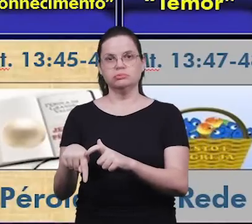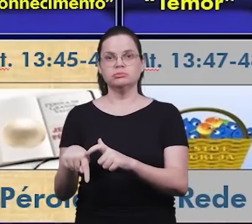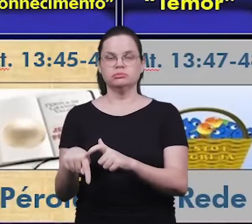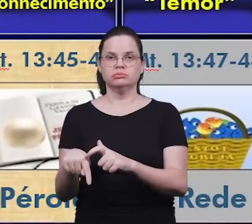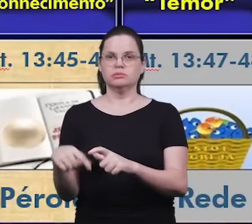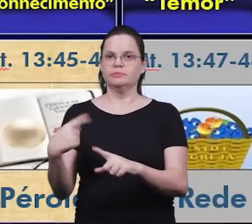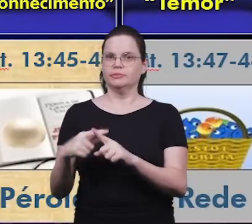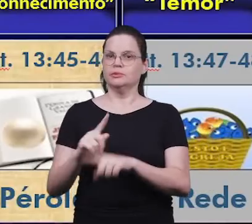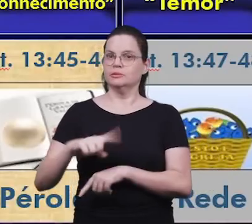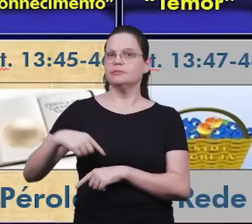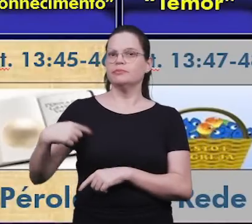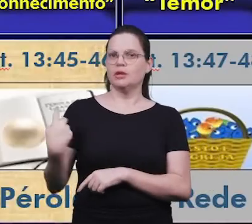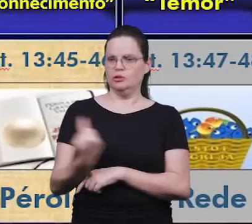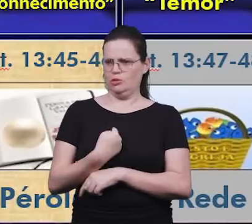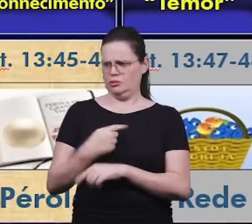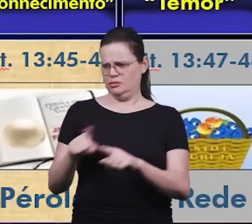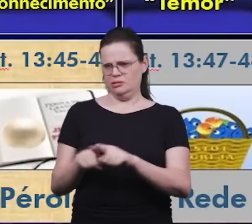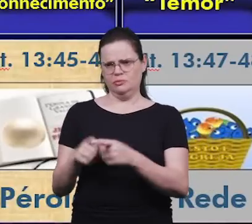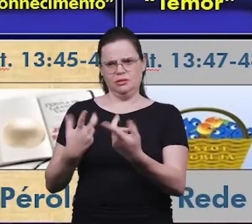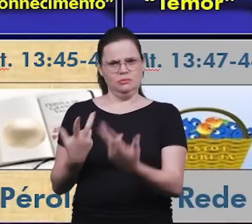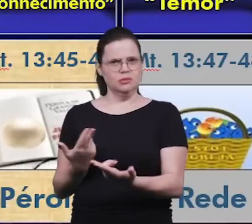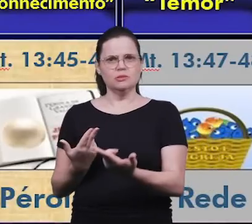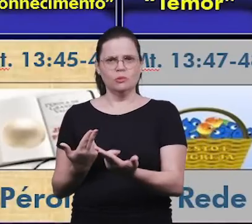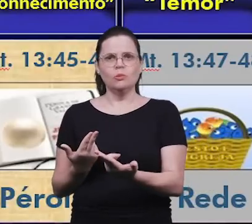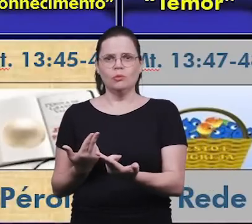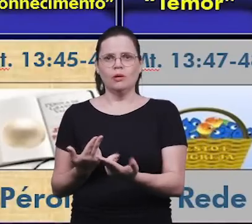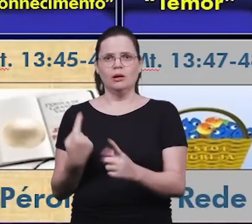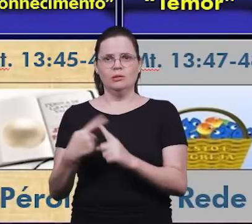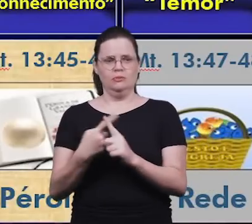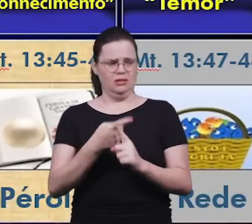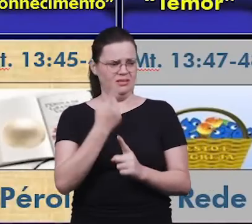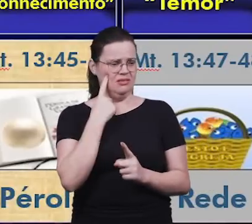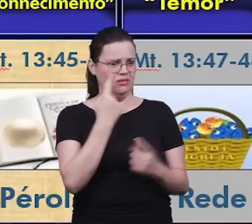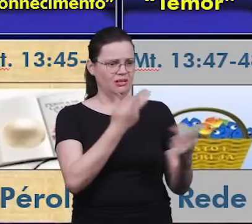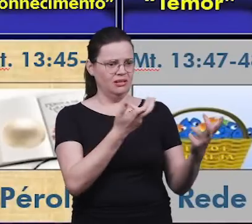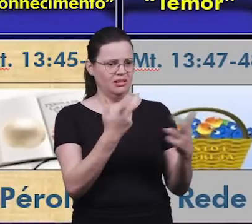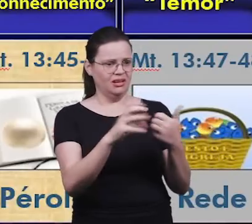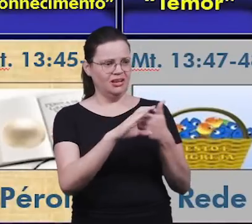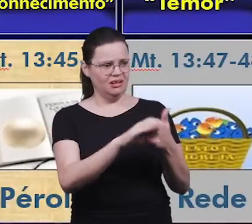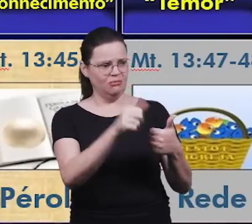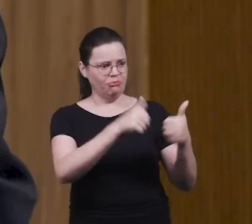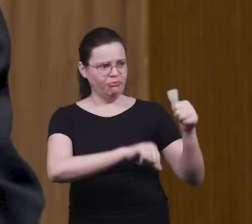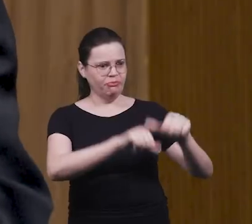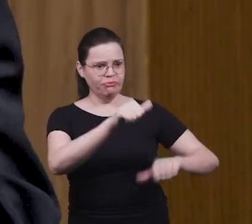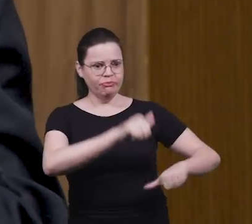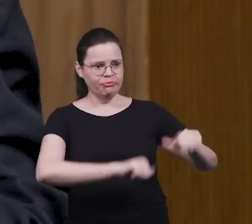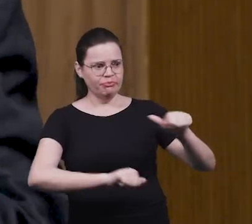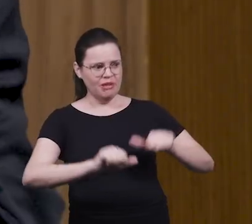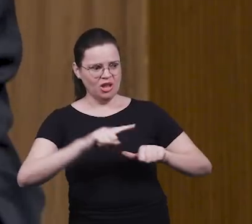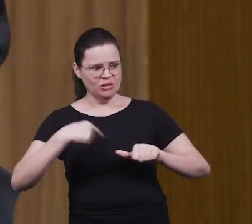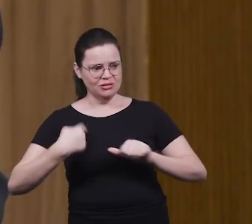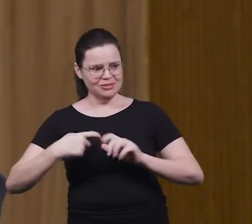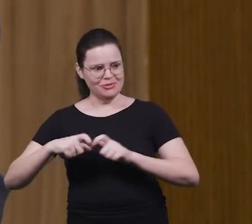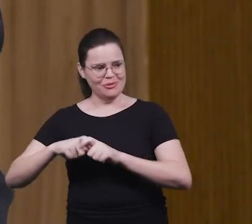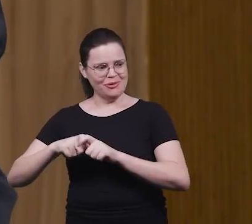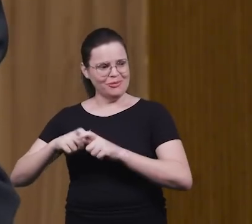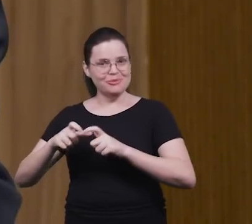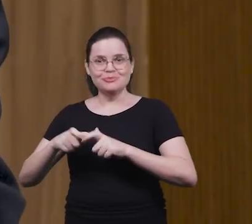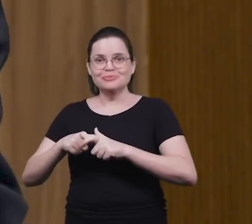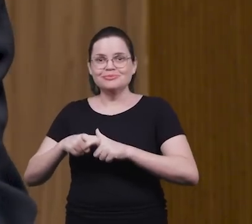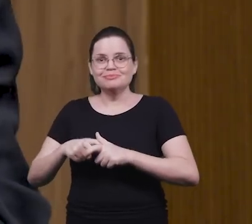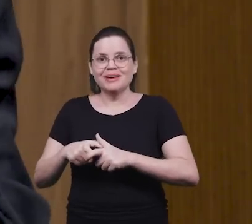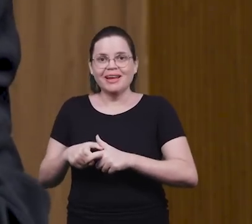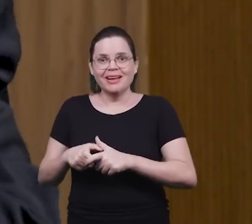nos incluímos hoje no meio nesse conceito de remanescente, porque nós nos consideramos hoje como ainda esses remanescentes